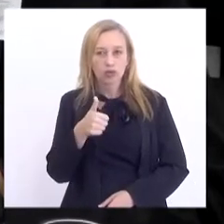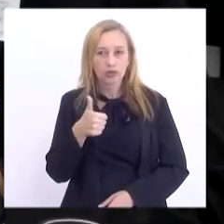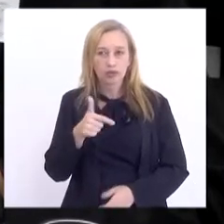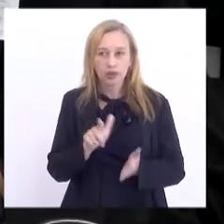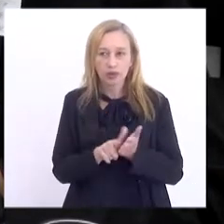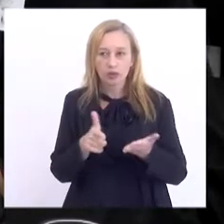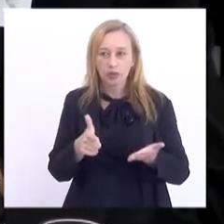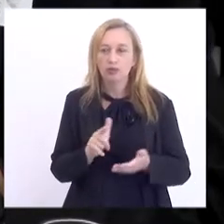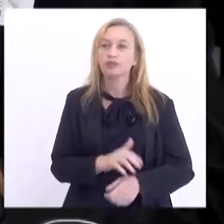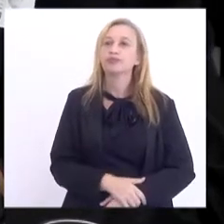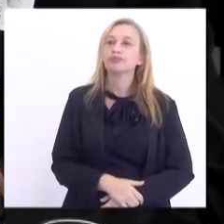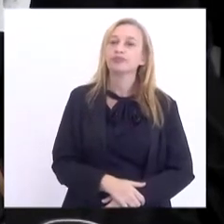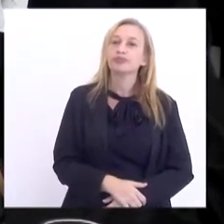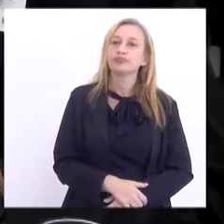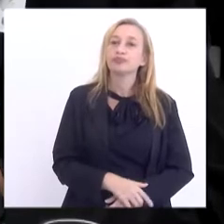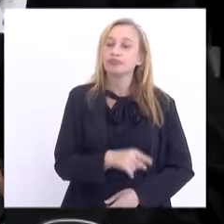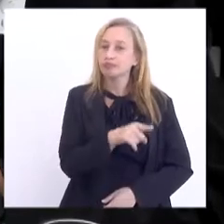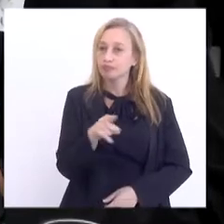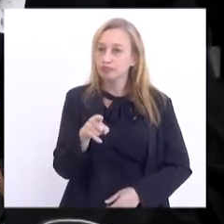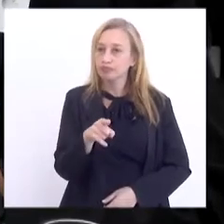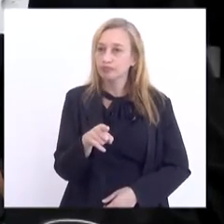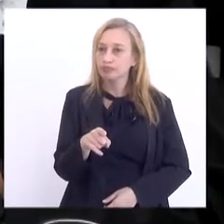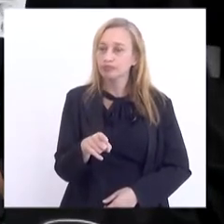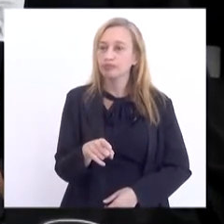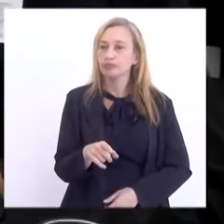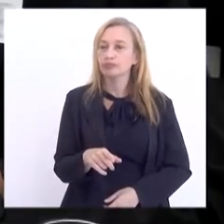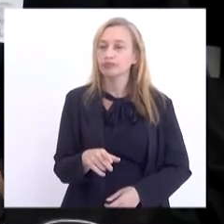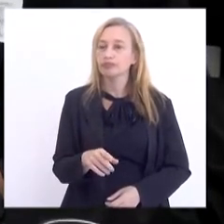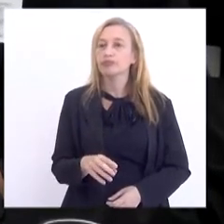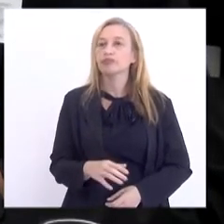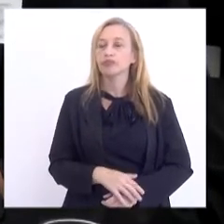é porque esse é o